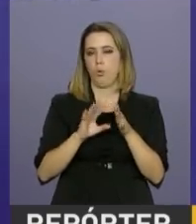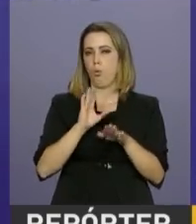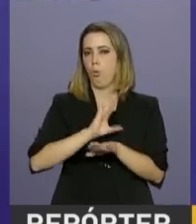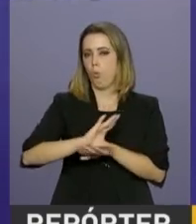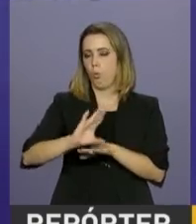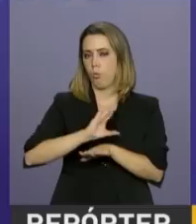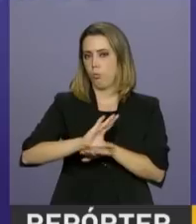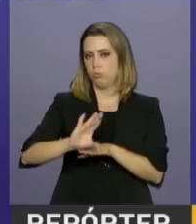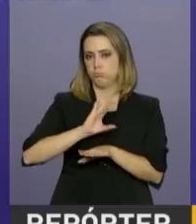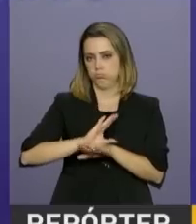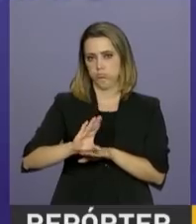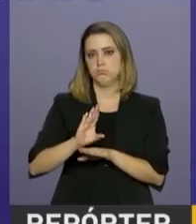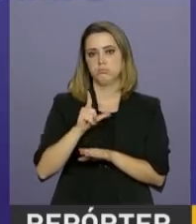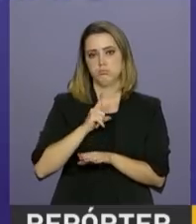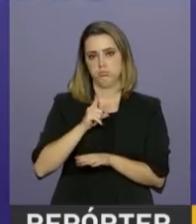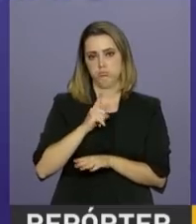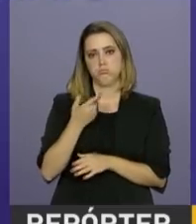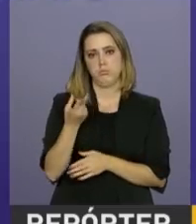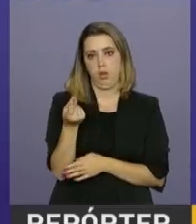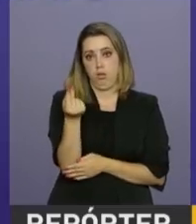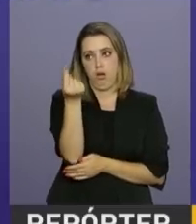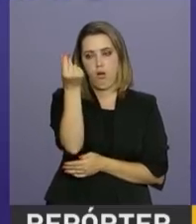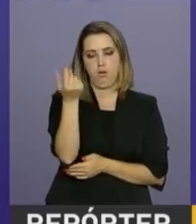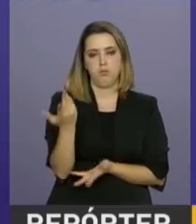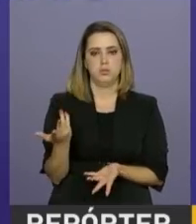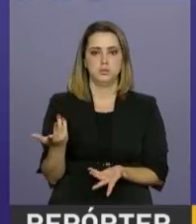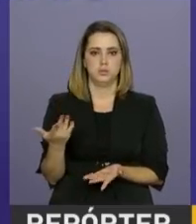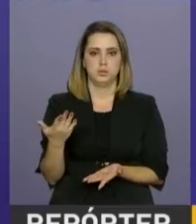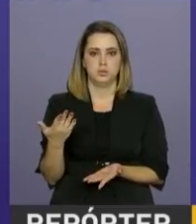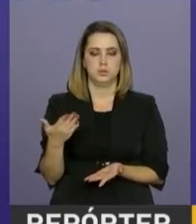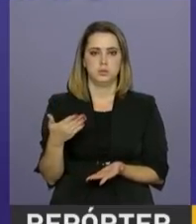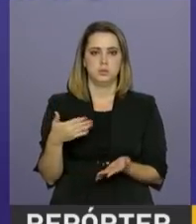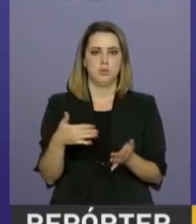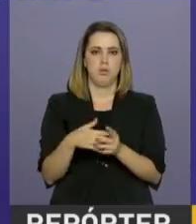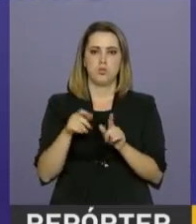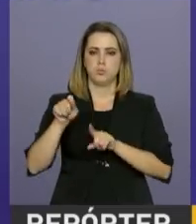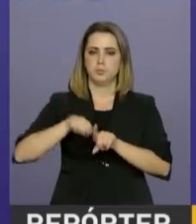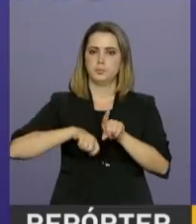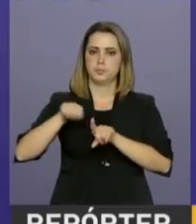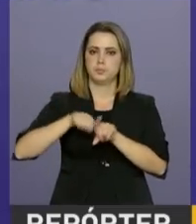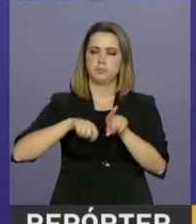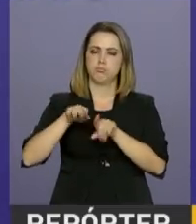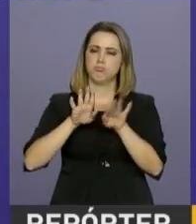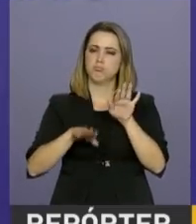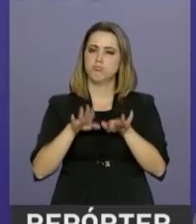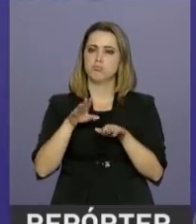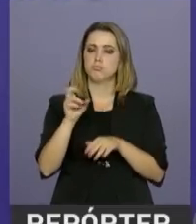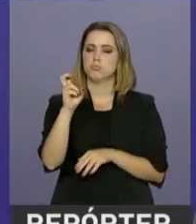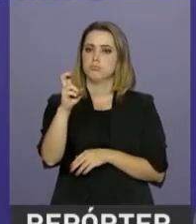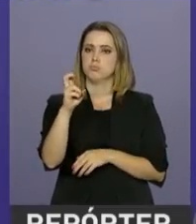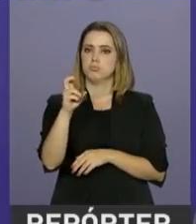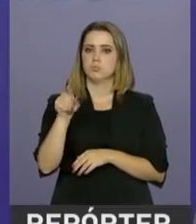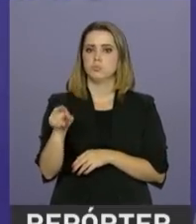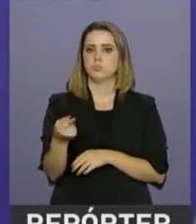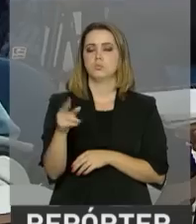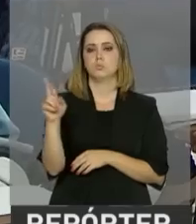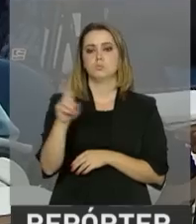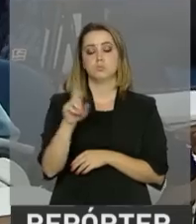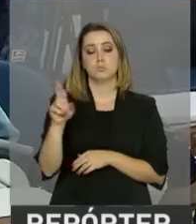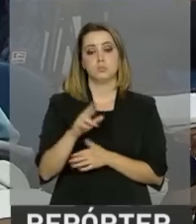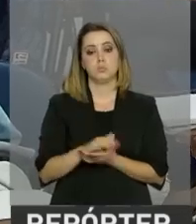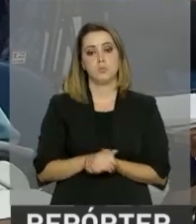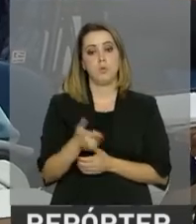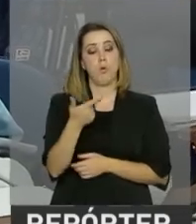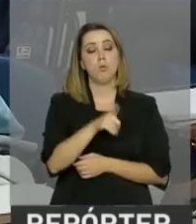curso com um valor máximo de mensalidade da ordem de R$ 5 mil.